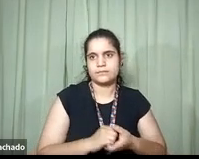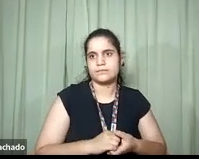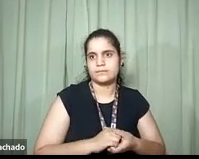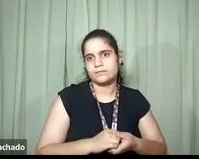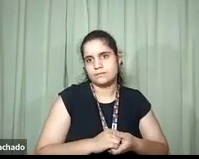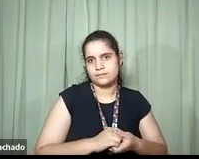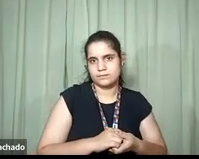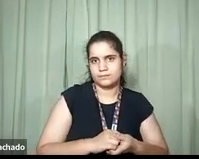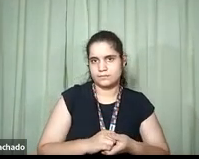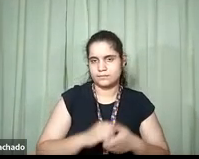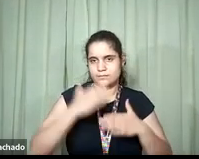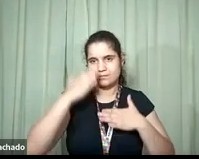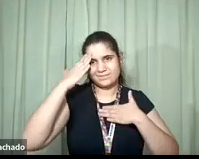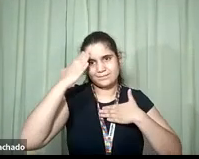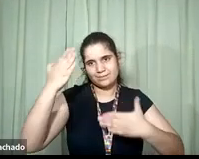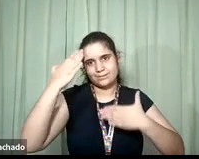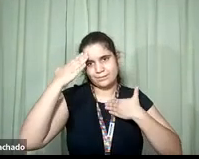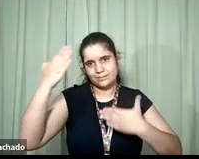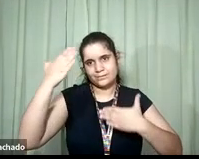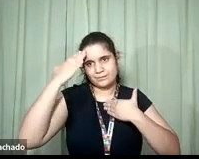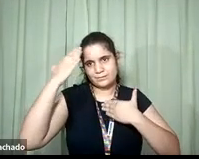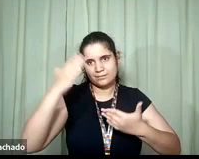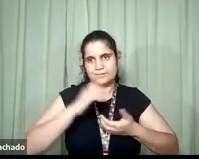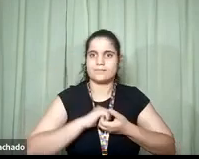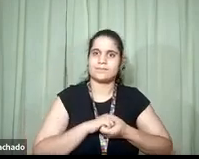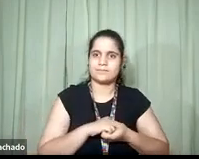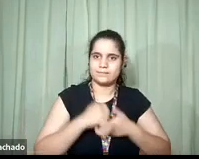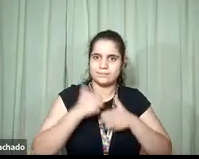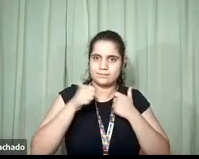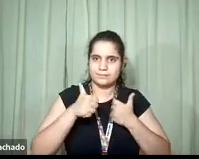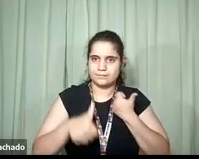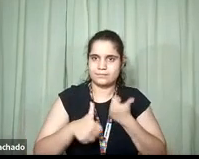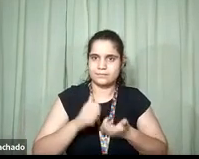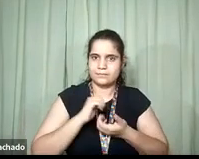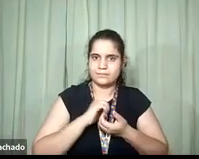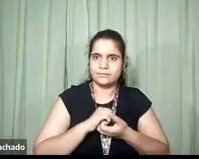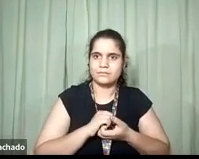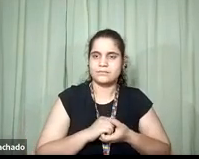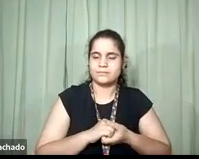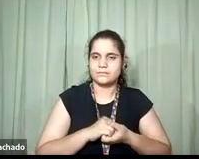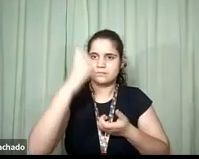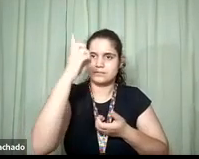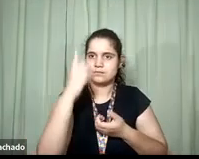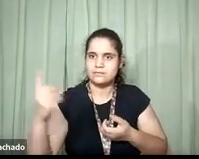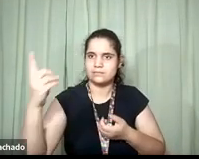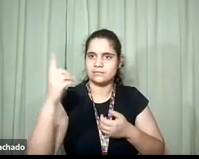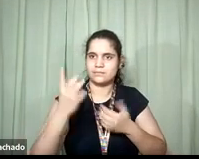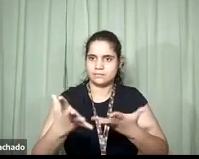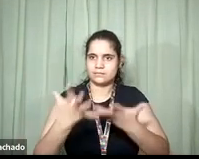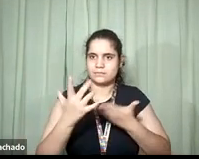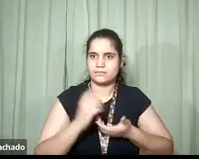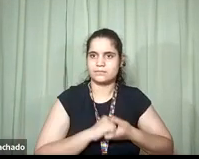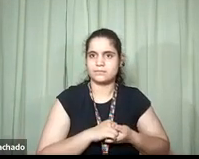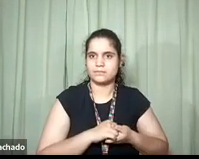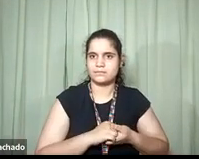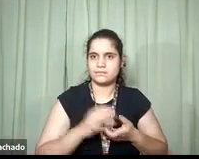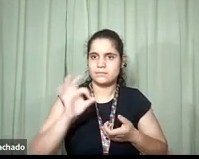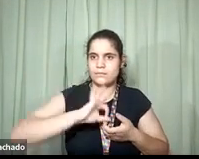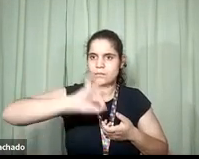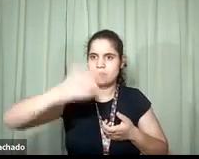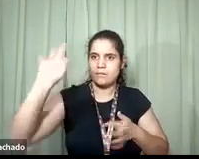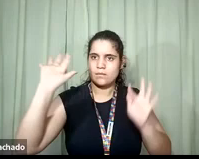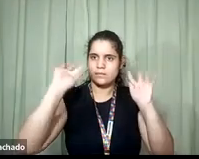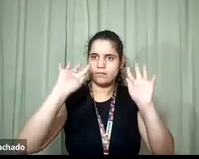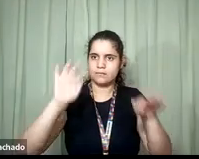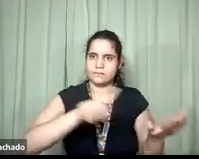Então, eu vou me Muito despedir de obrigada. vocês, tá? Tá? Até uma próxima Olha, vez, se Deus um quiser. ótimo, um ótimo final de